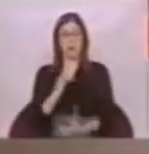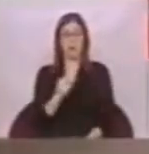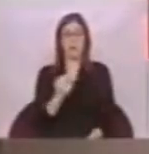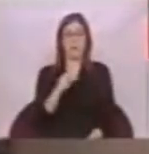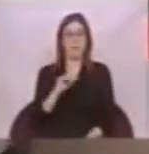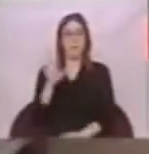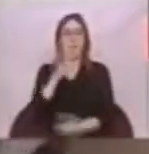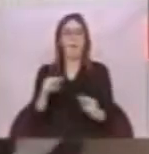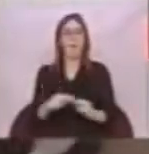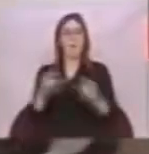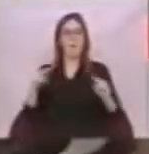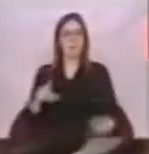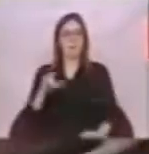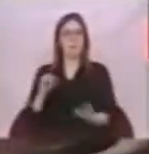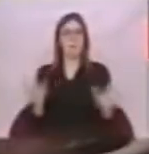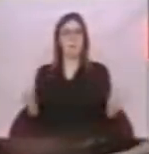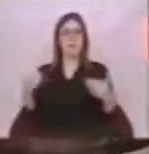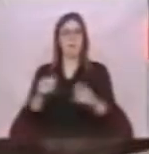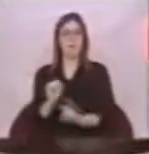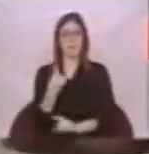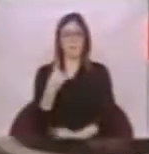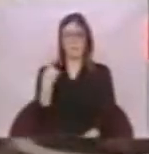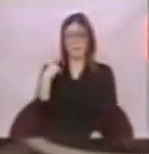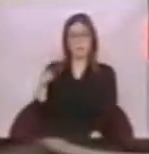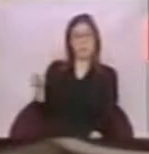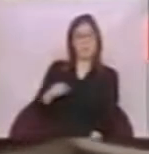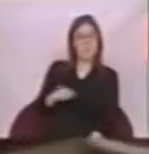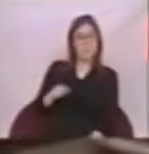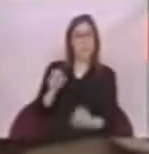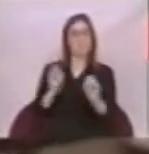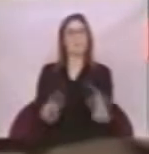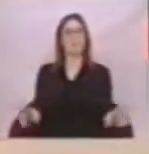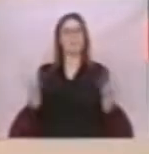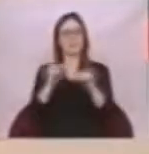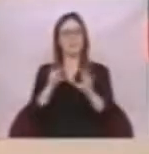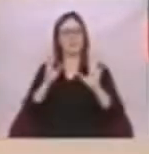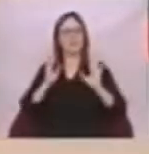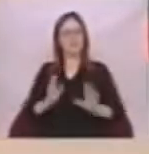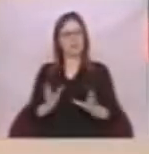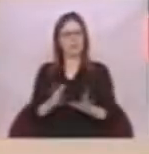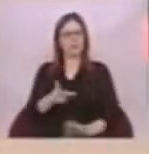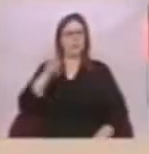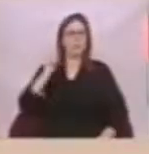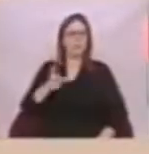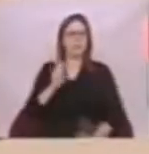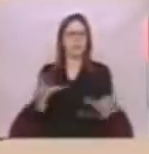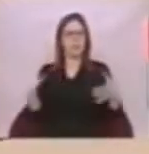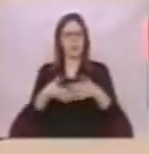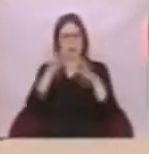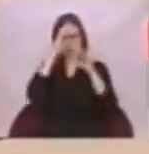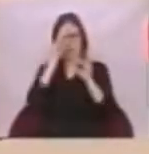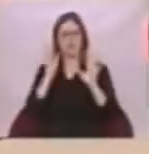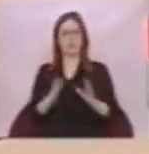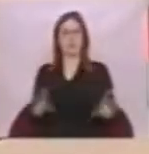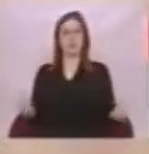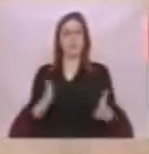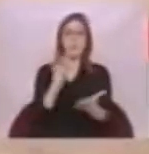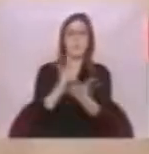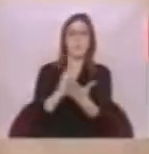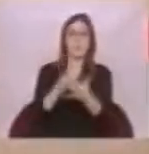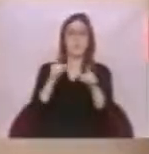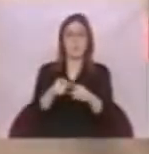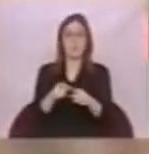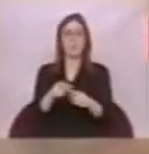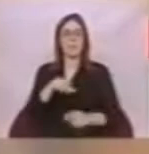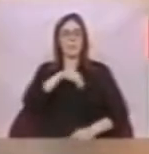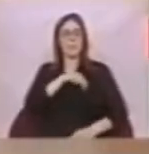Freixo, em Ponte de Lima, a sala foi estreada há meses, embora a inovação já se tenha entranhado há anos na comunidade educativa. A escola